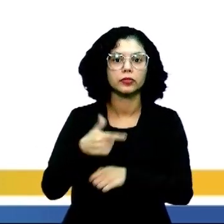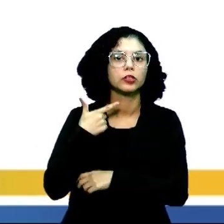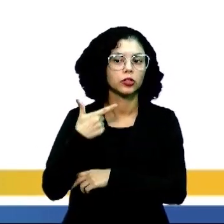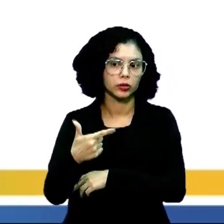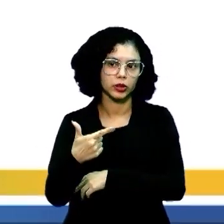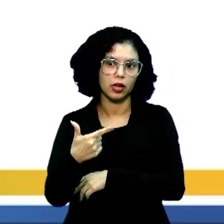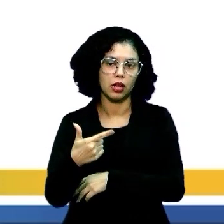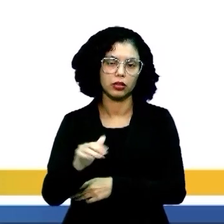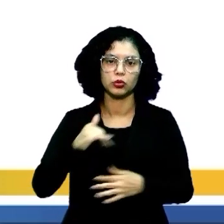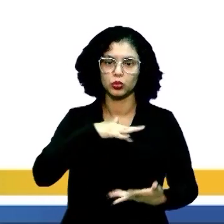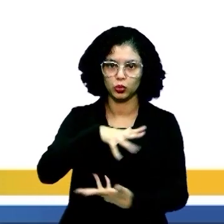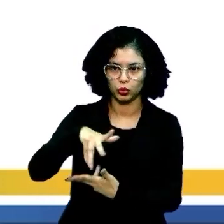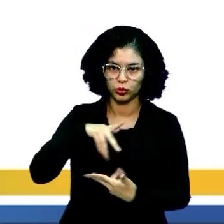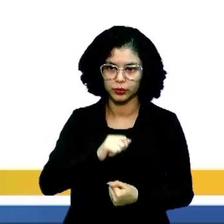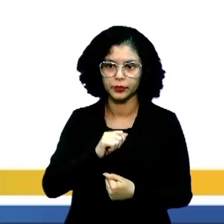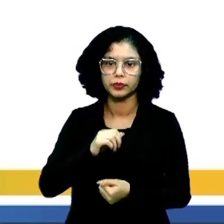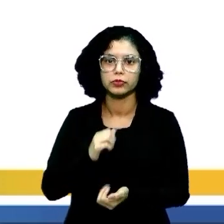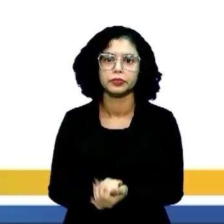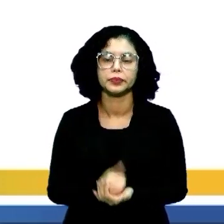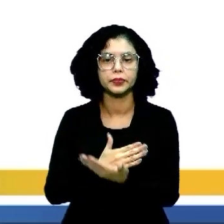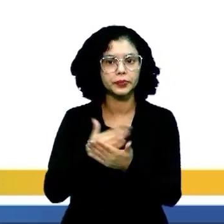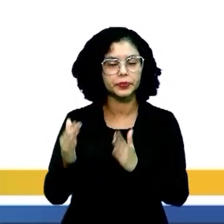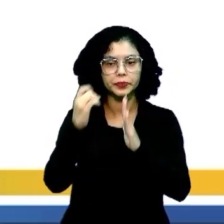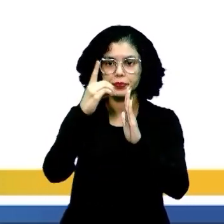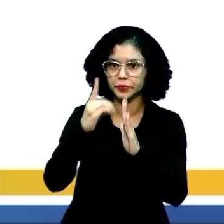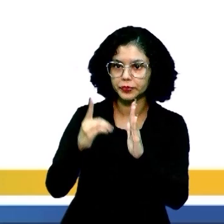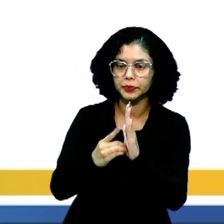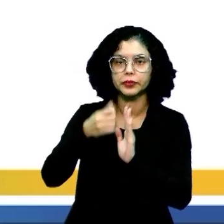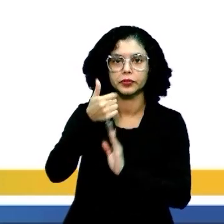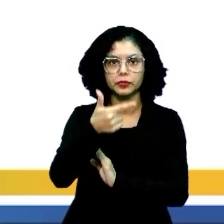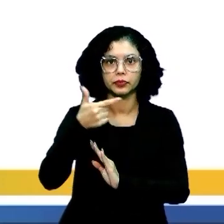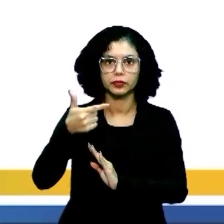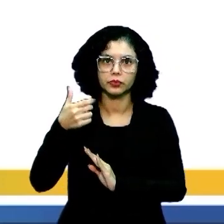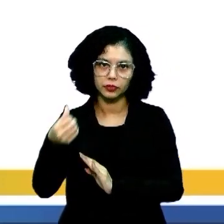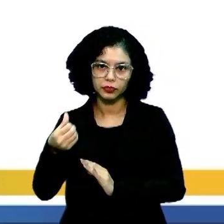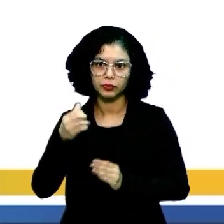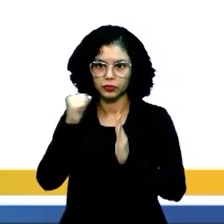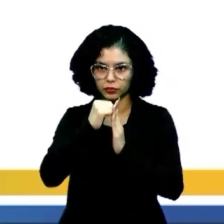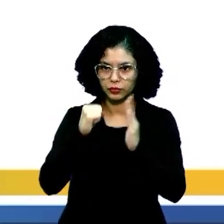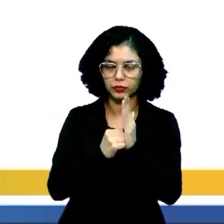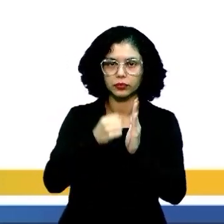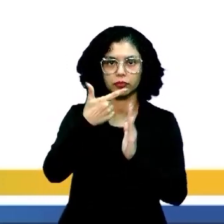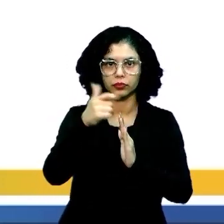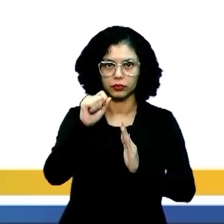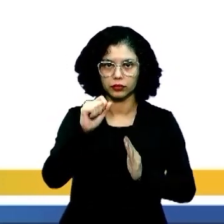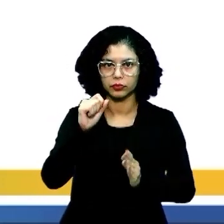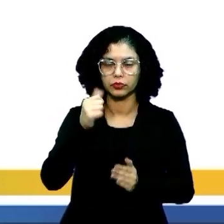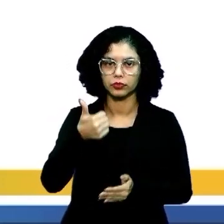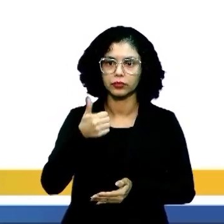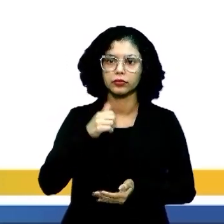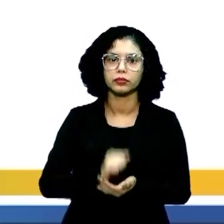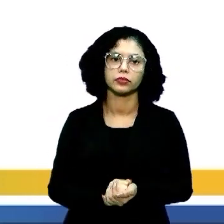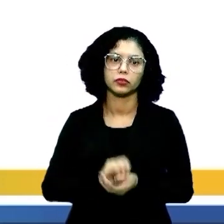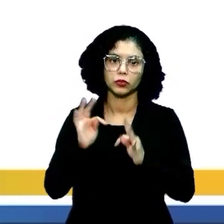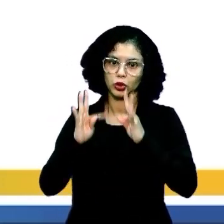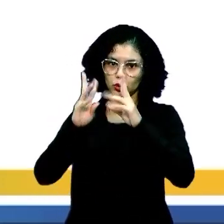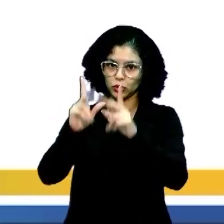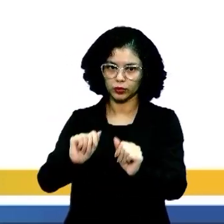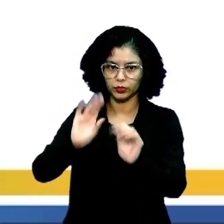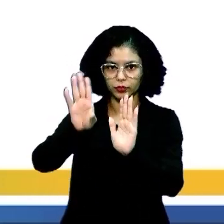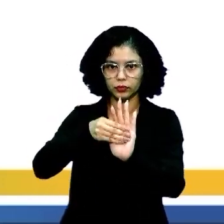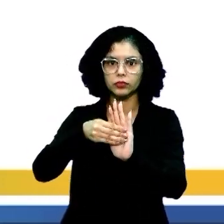ok? Então, logo na primeira década aí do século XXI, toda essa política